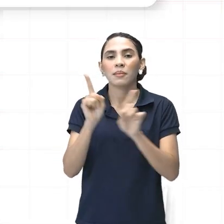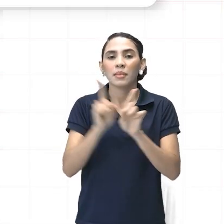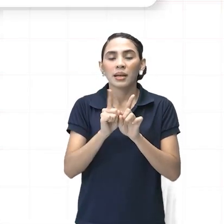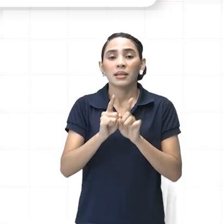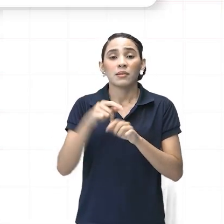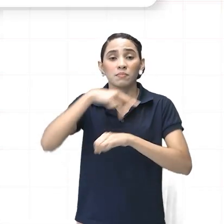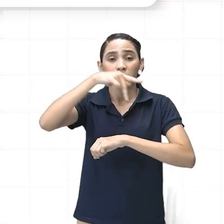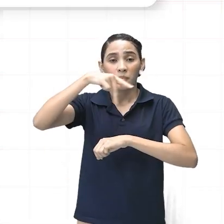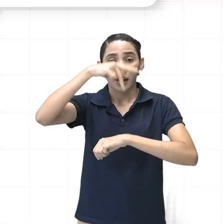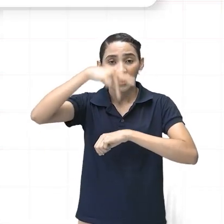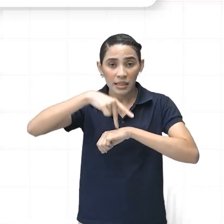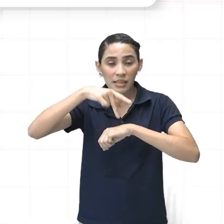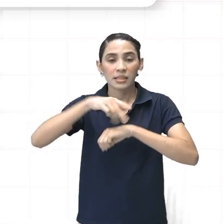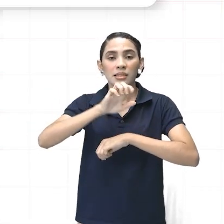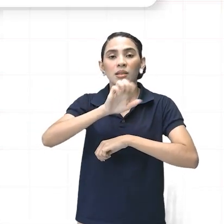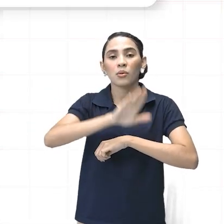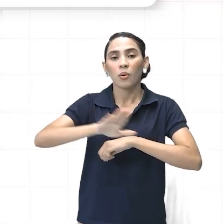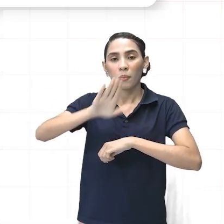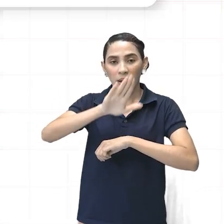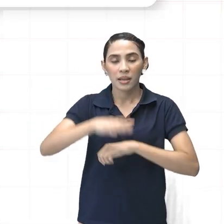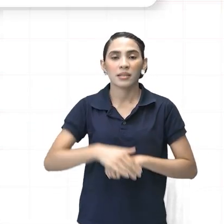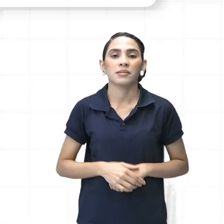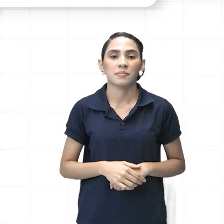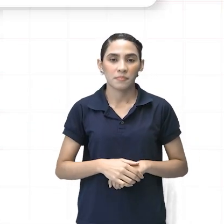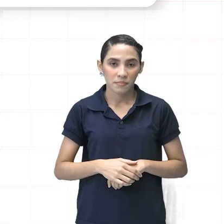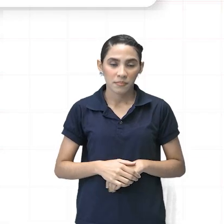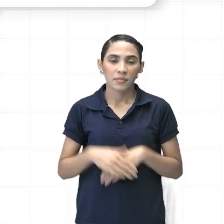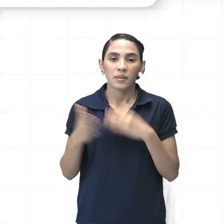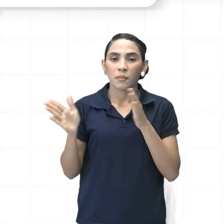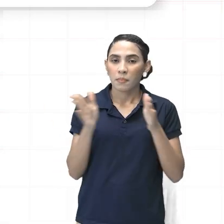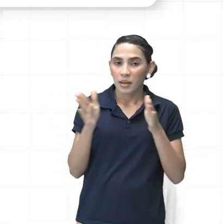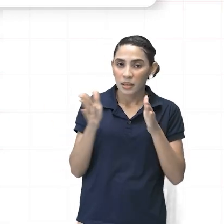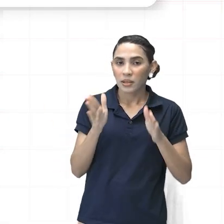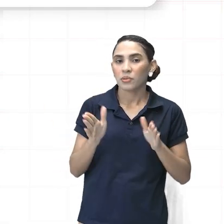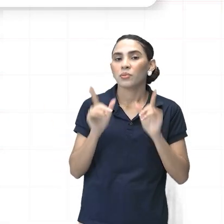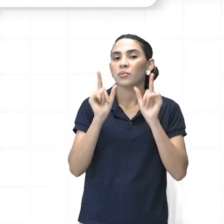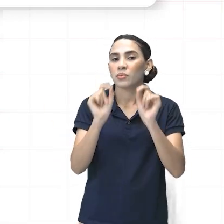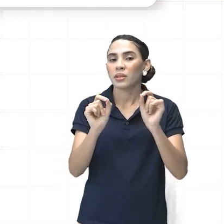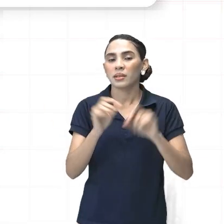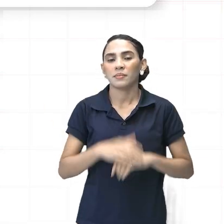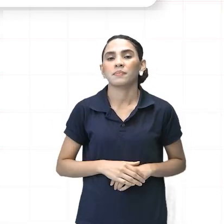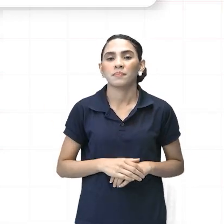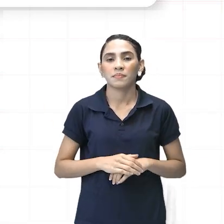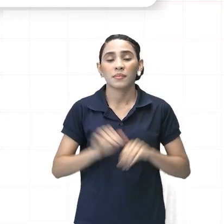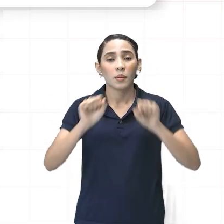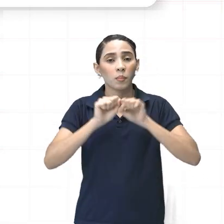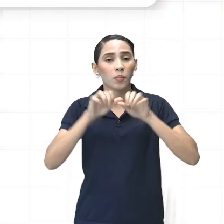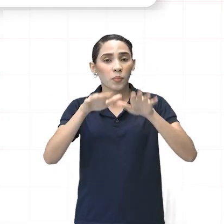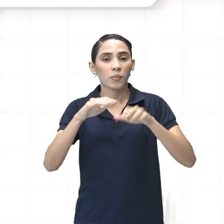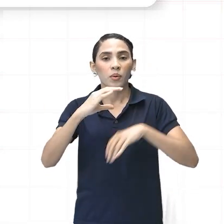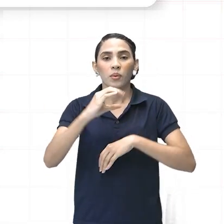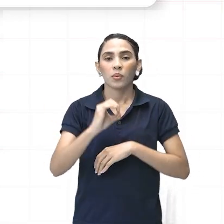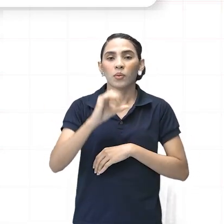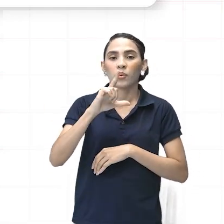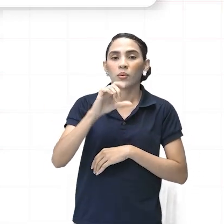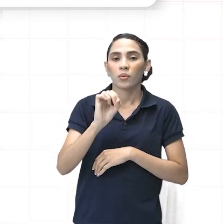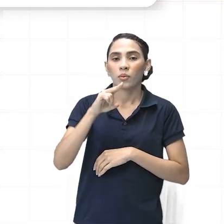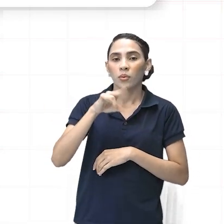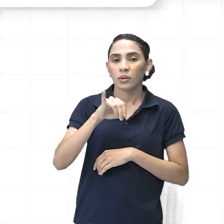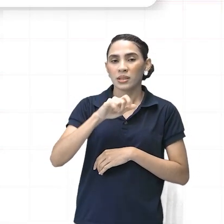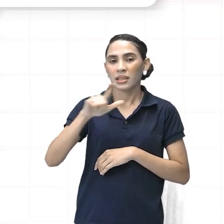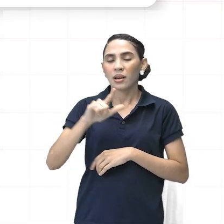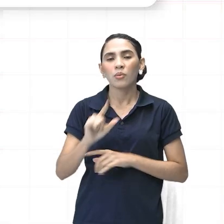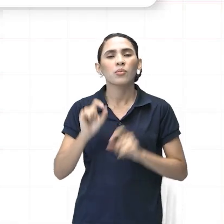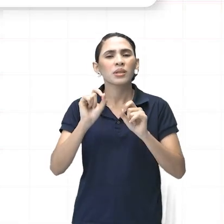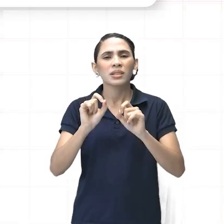pelas potências europeias durante o período de quê? Da expansão colonial. O